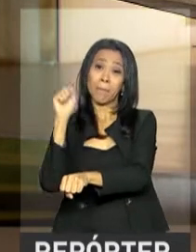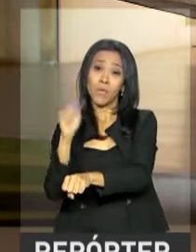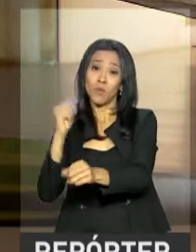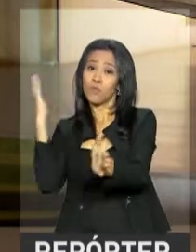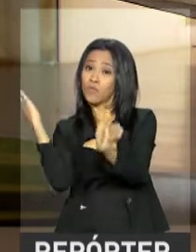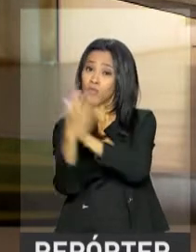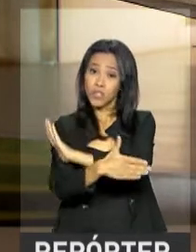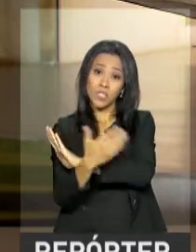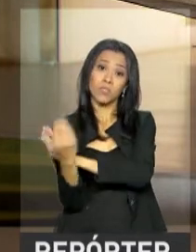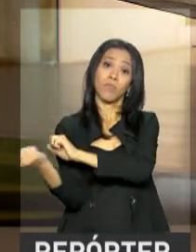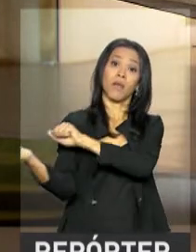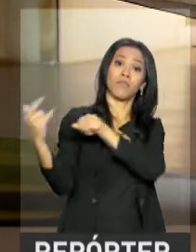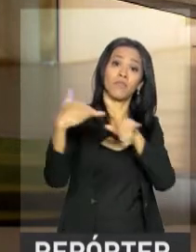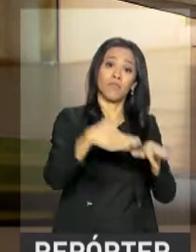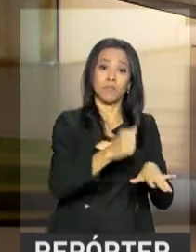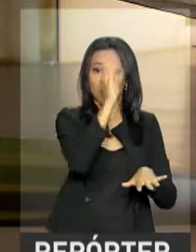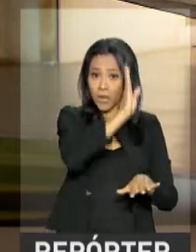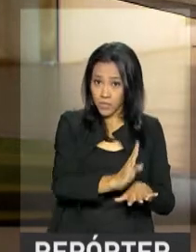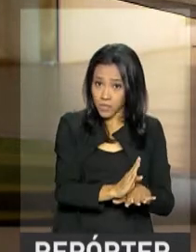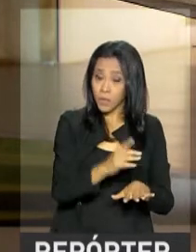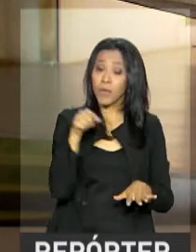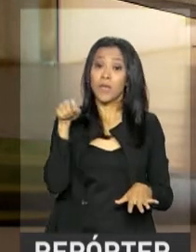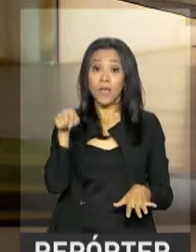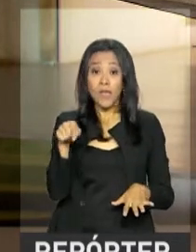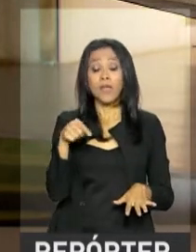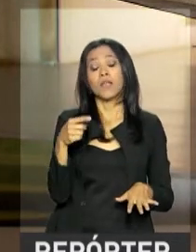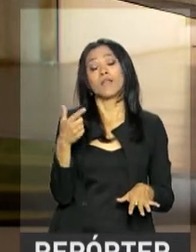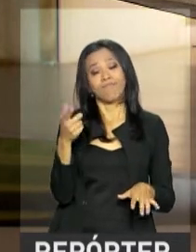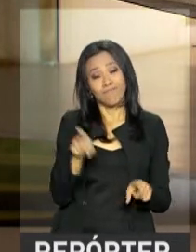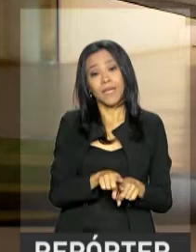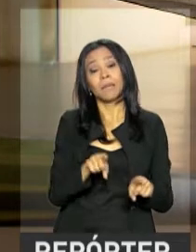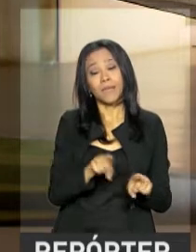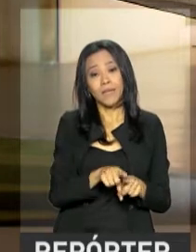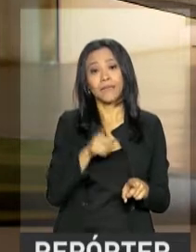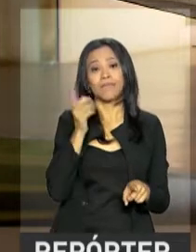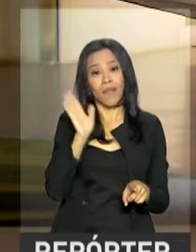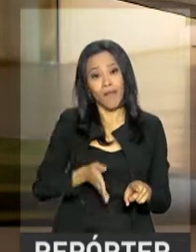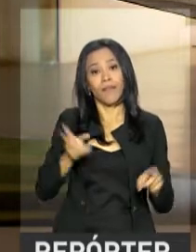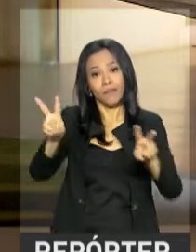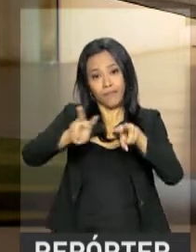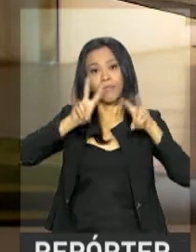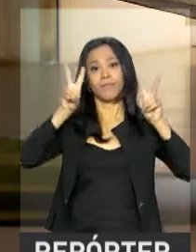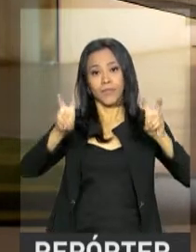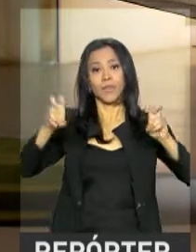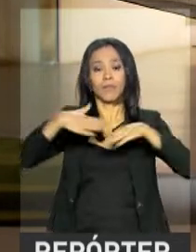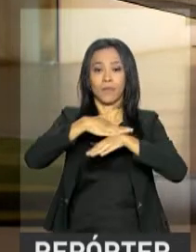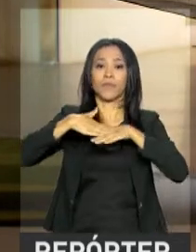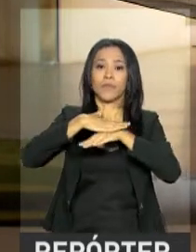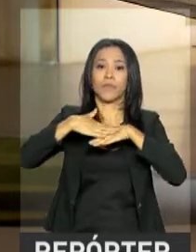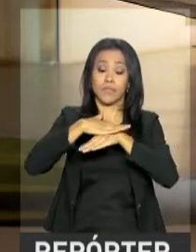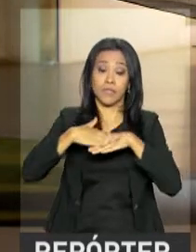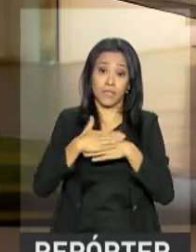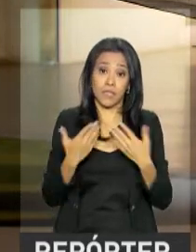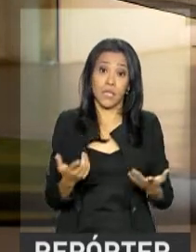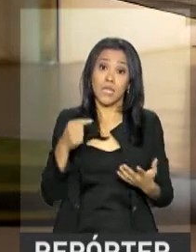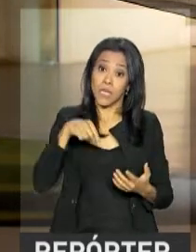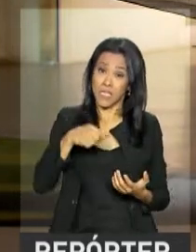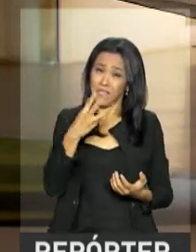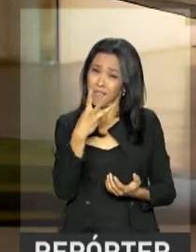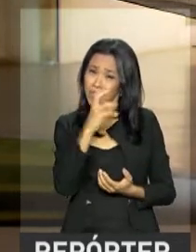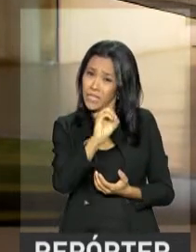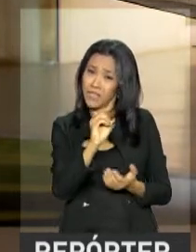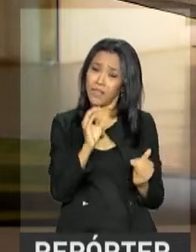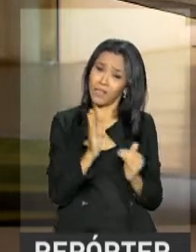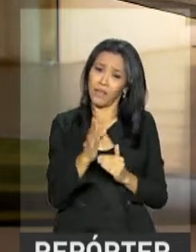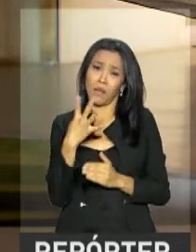a imigração de brasileiros para o país vizinho também estava na pauta da conversa a estimativa é que entre 30 mil